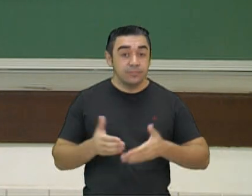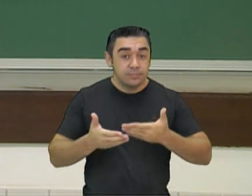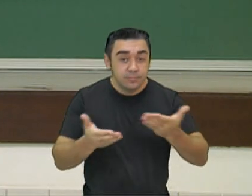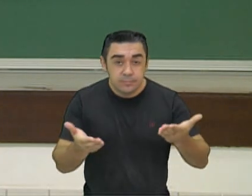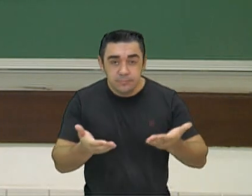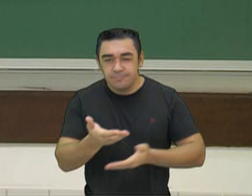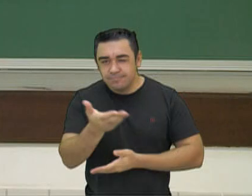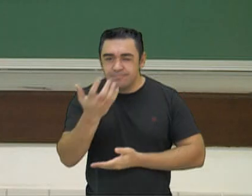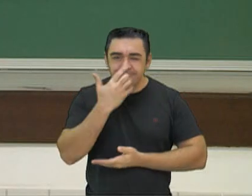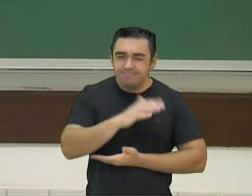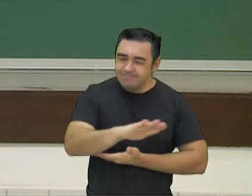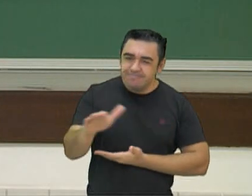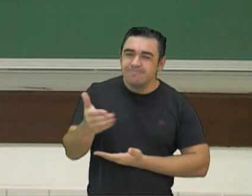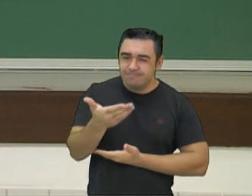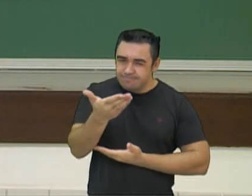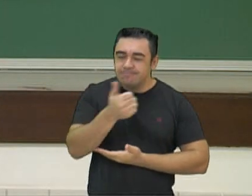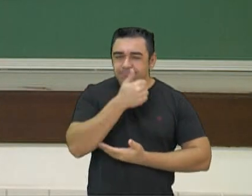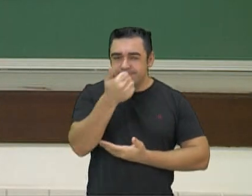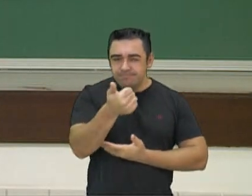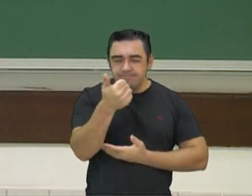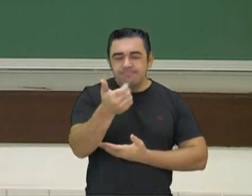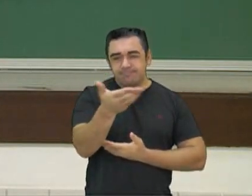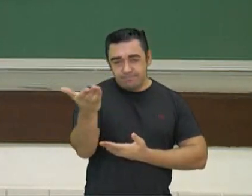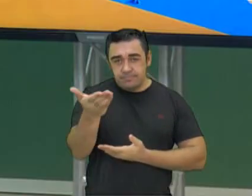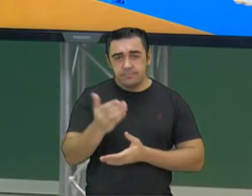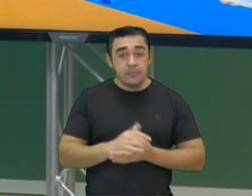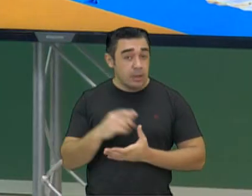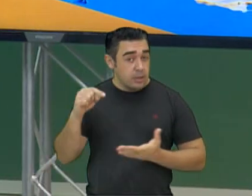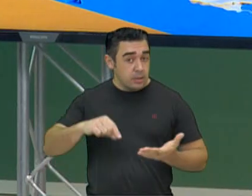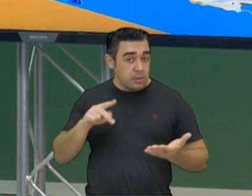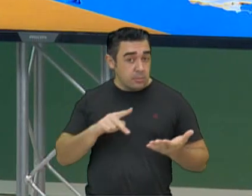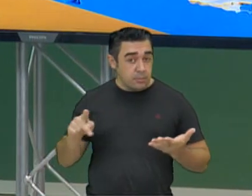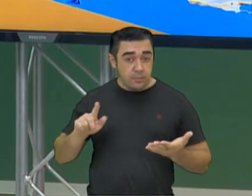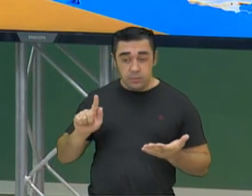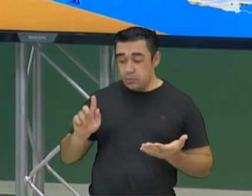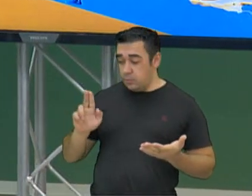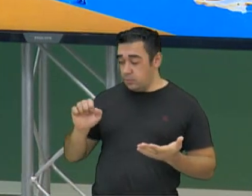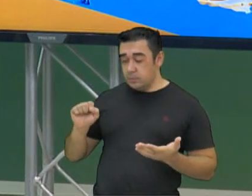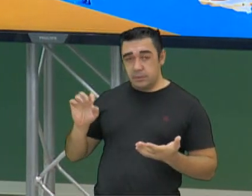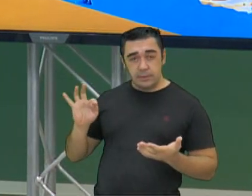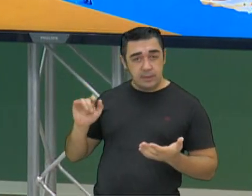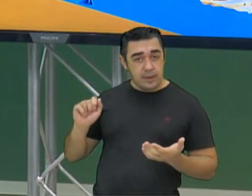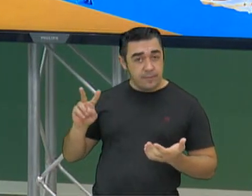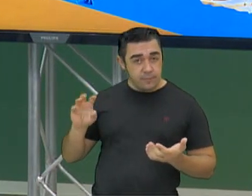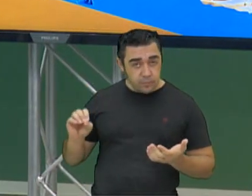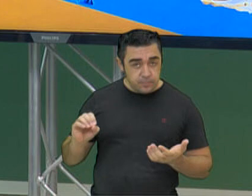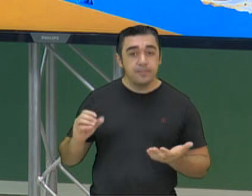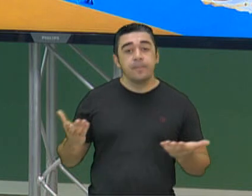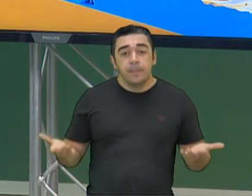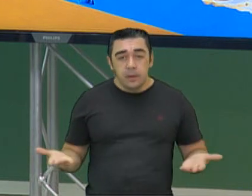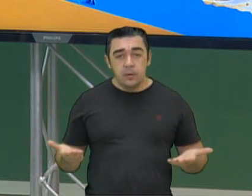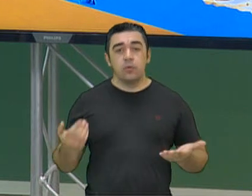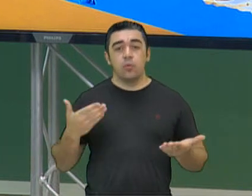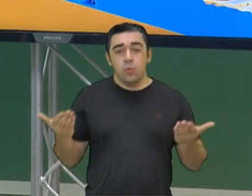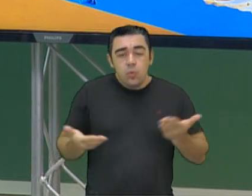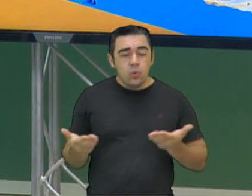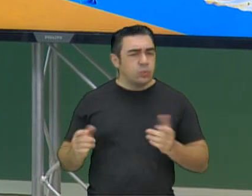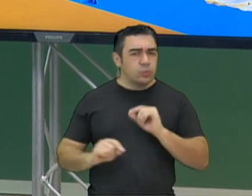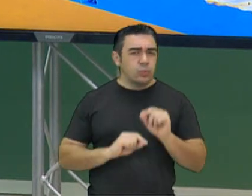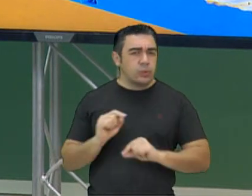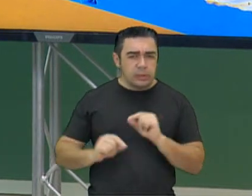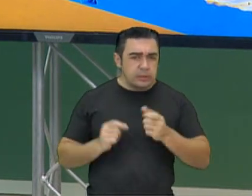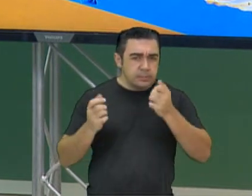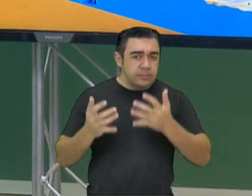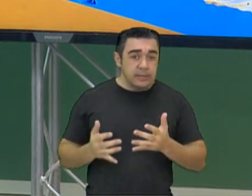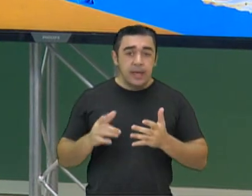Fala, pimpolhadinha! Tudo bem com vocês aí? Quem está falando aqui é o professor Gustavo Treviancel Muraski e hoje nós vamos falar sobre